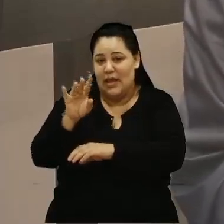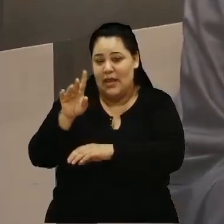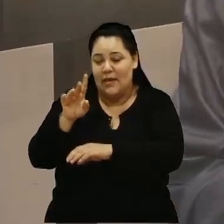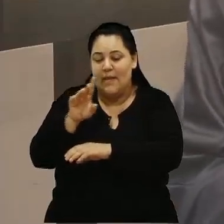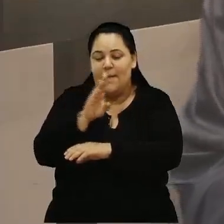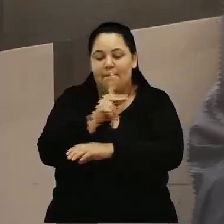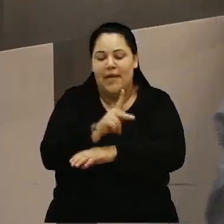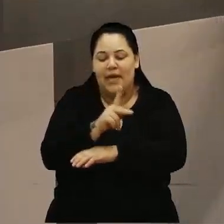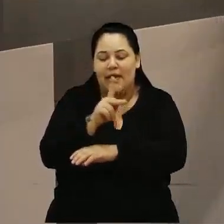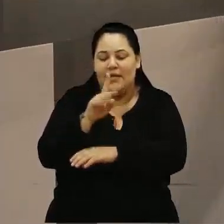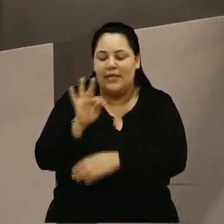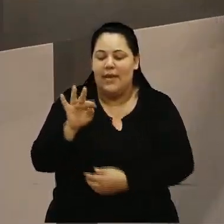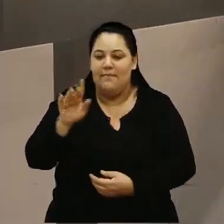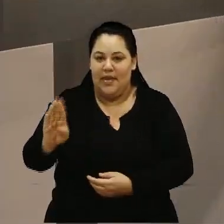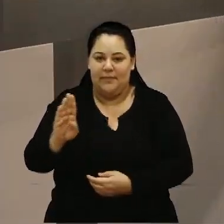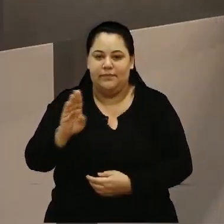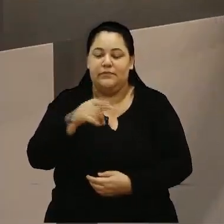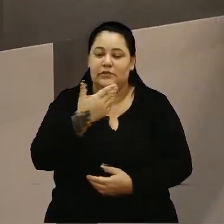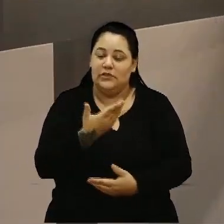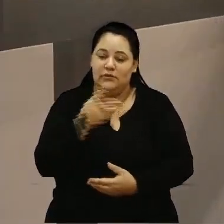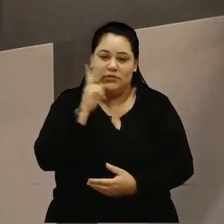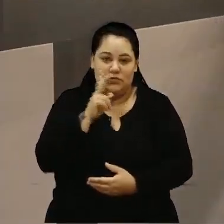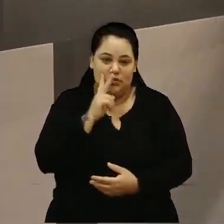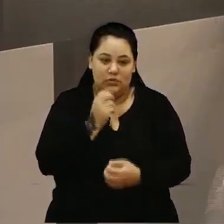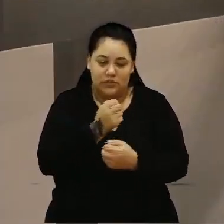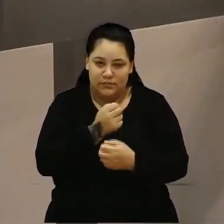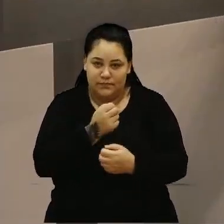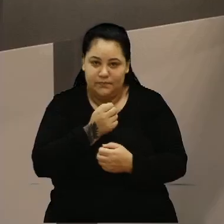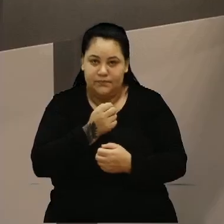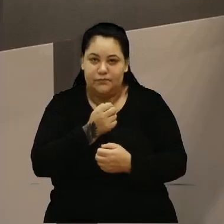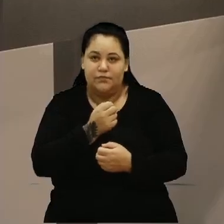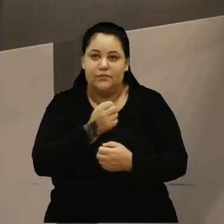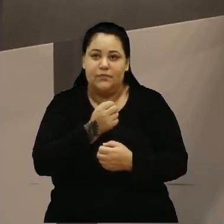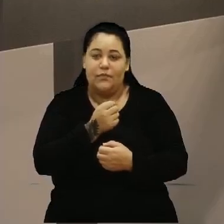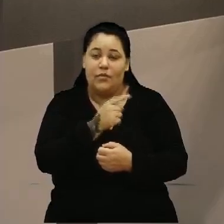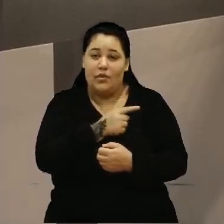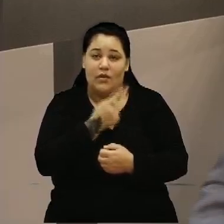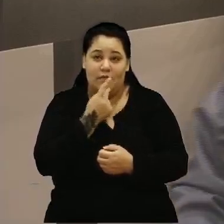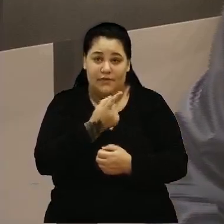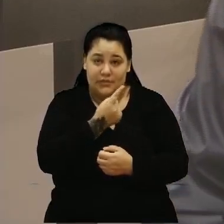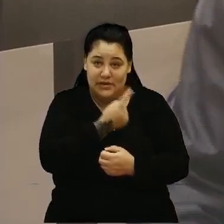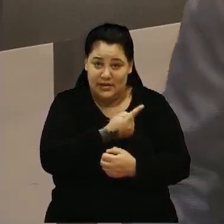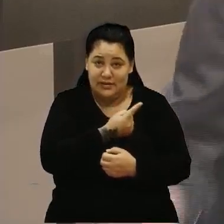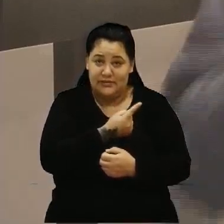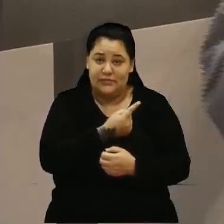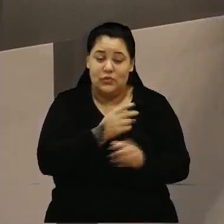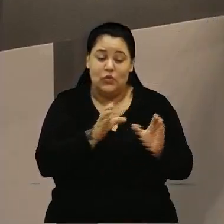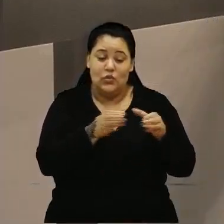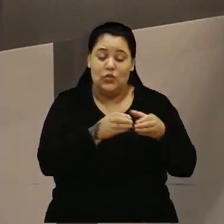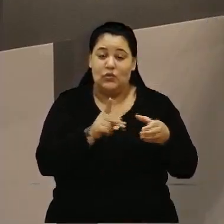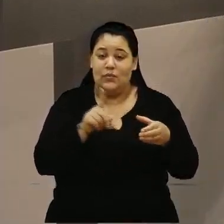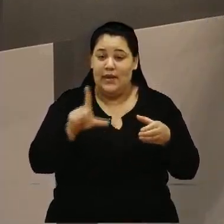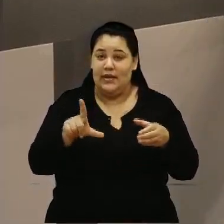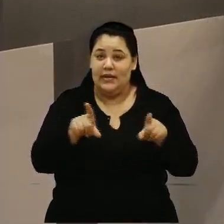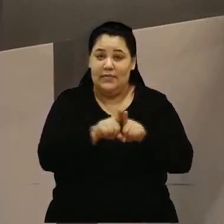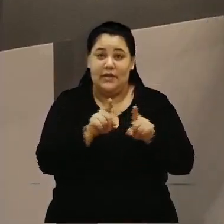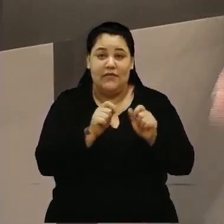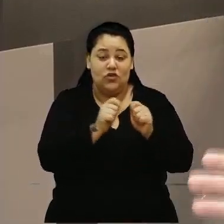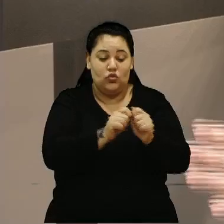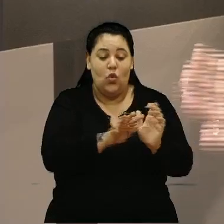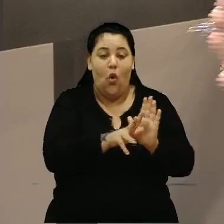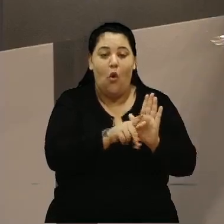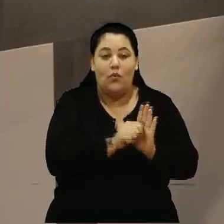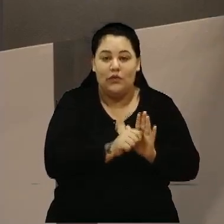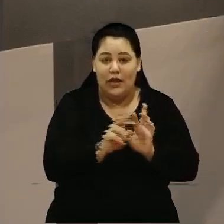história mostra isso. E aqui eu vejo também, o Friso falou que lá, na época, a turma do PL também estava lá roubando. A diferença